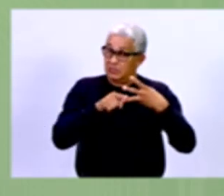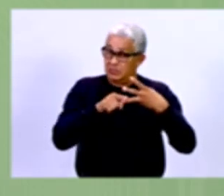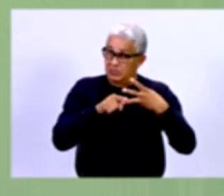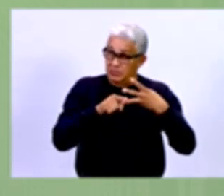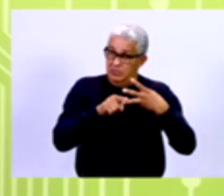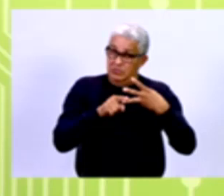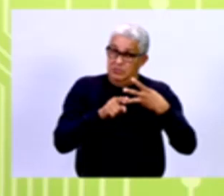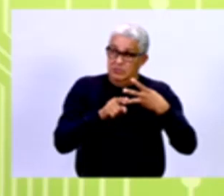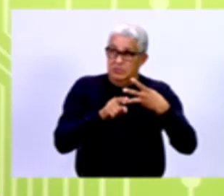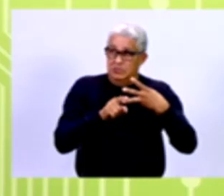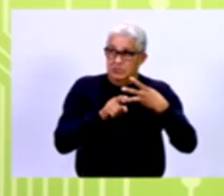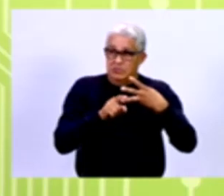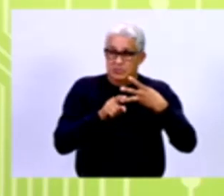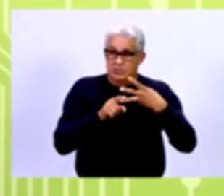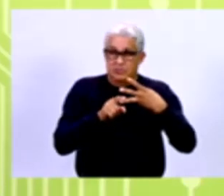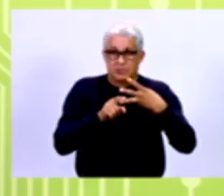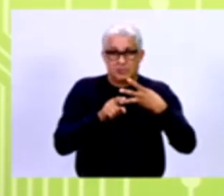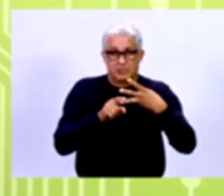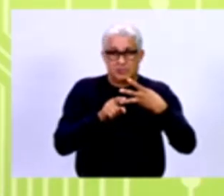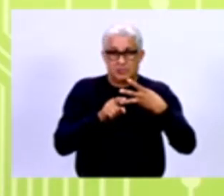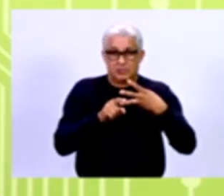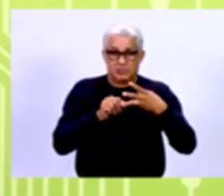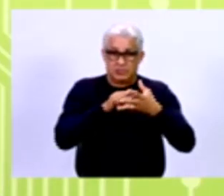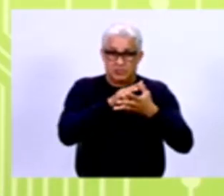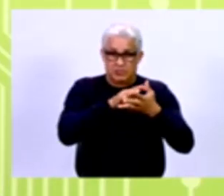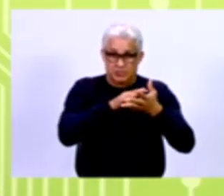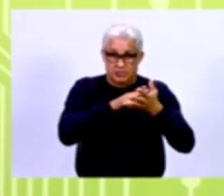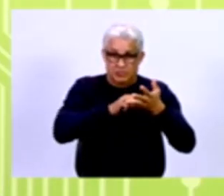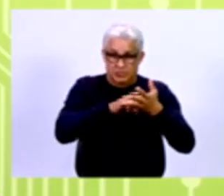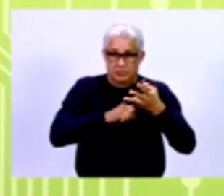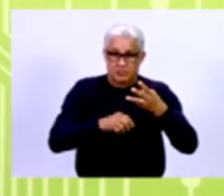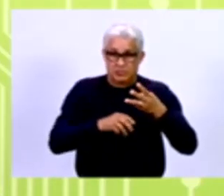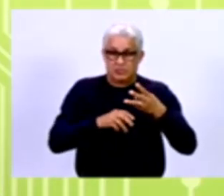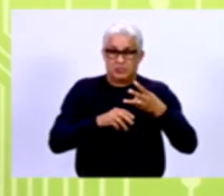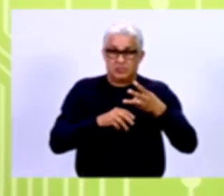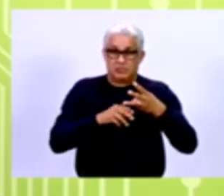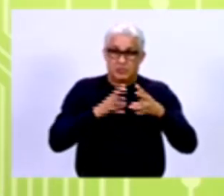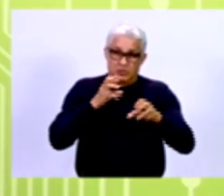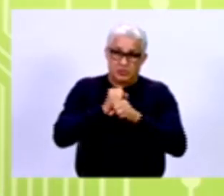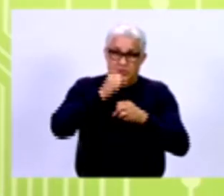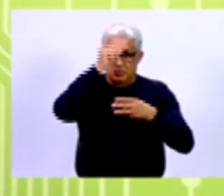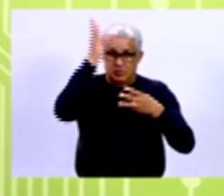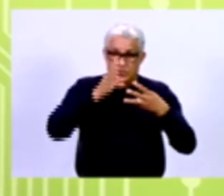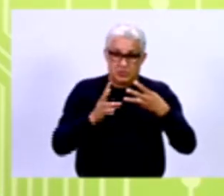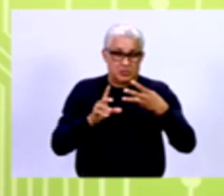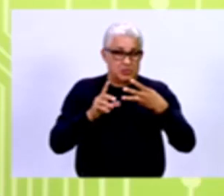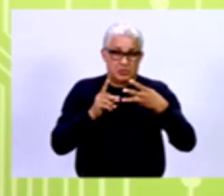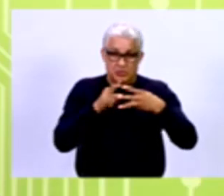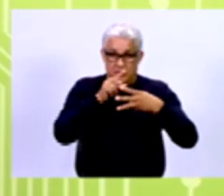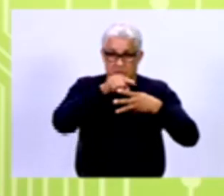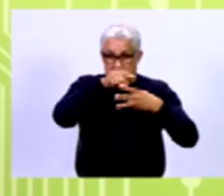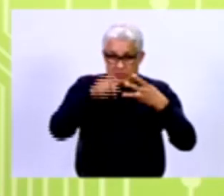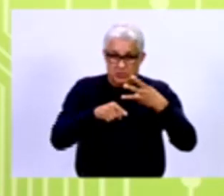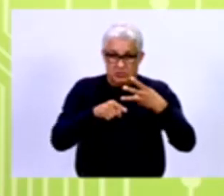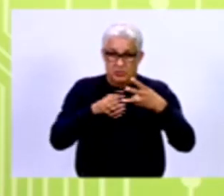óticas, de acordo com a metodologia do Sistema de Contas Nacionais, chegam ao mesmo resultado, né?